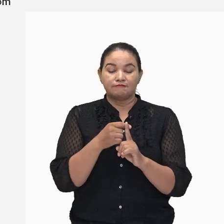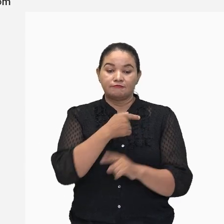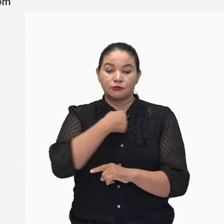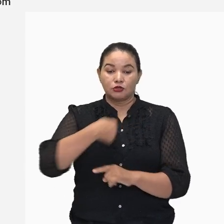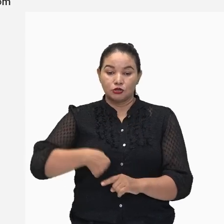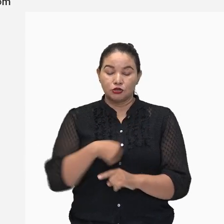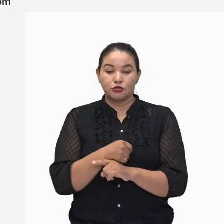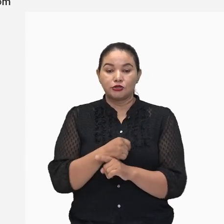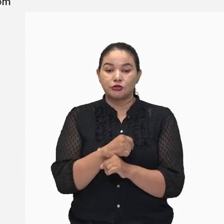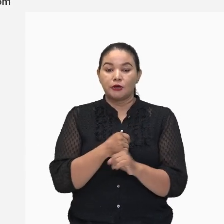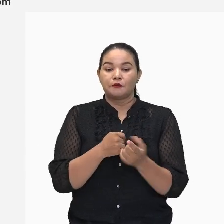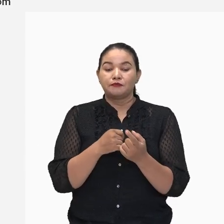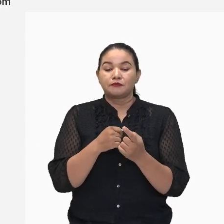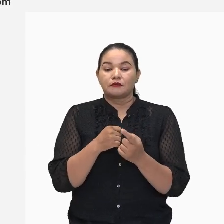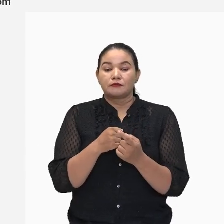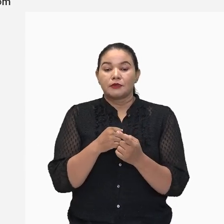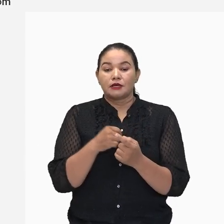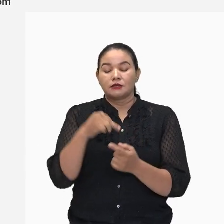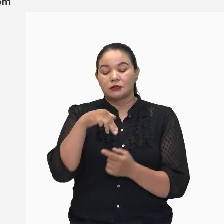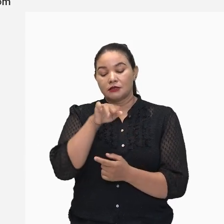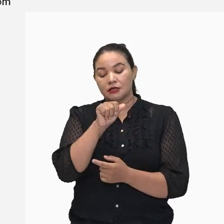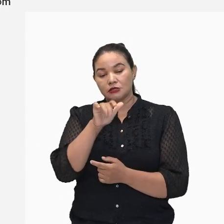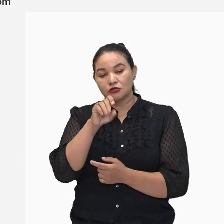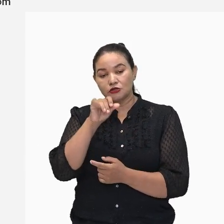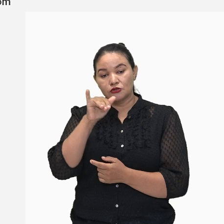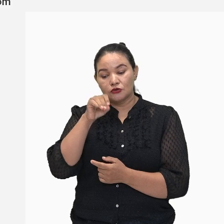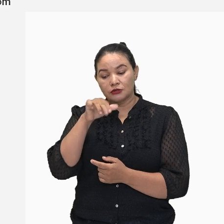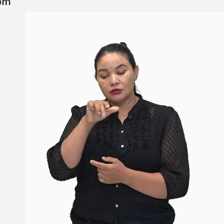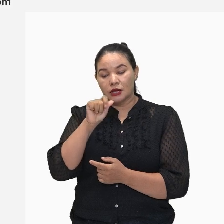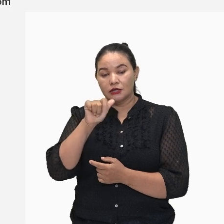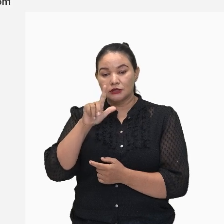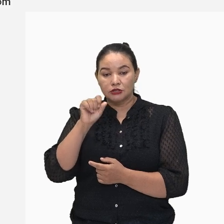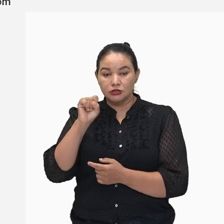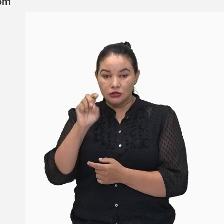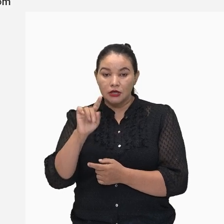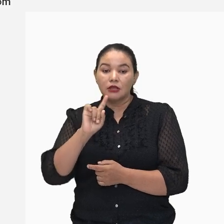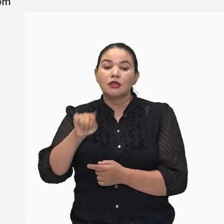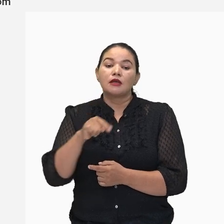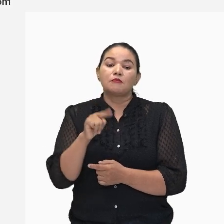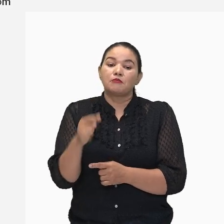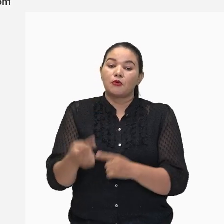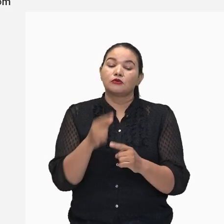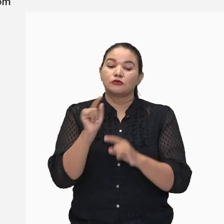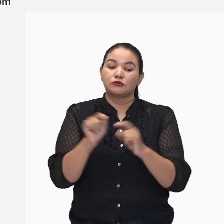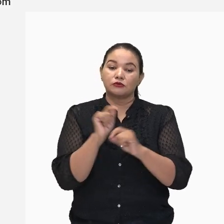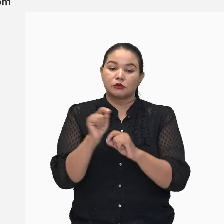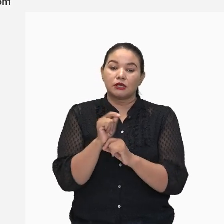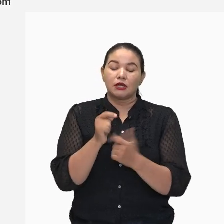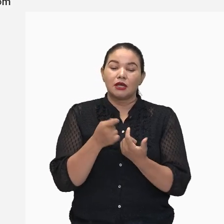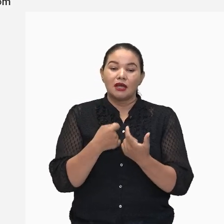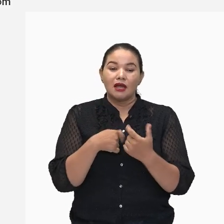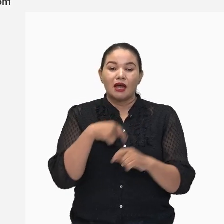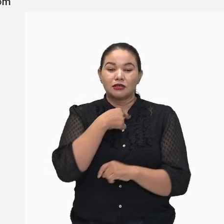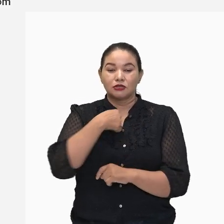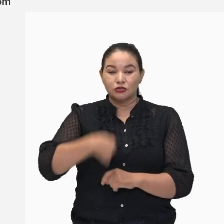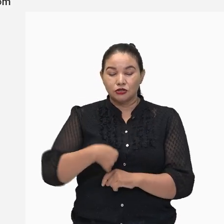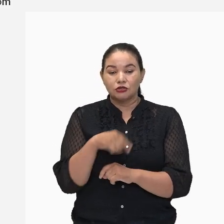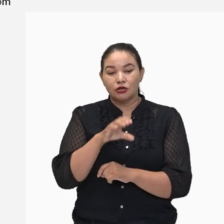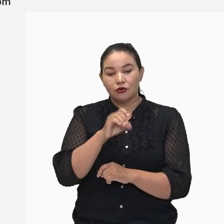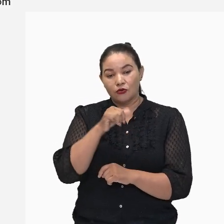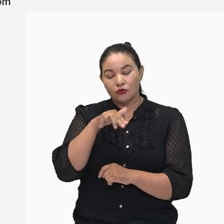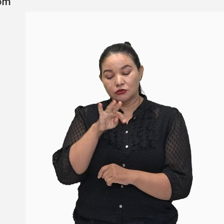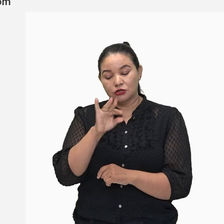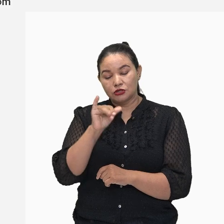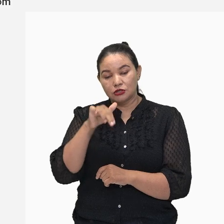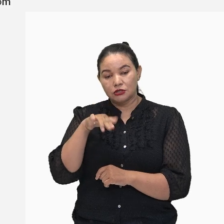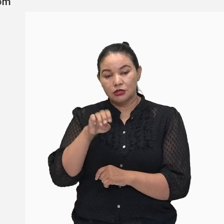atualmente Taiwan vai viver aí com a questão de uma reunificação com a China continental, que é